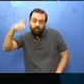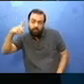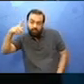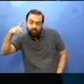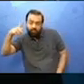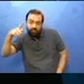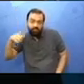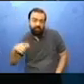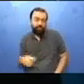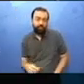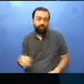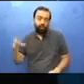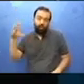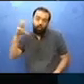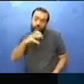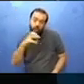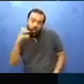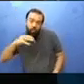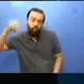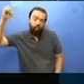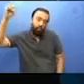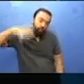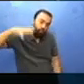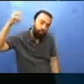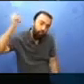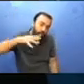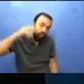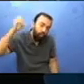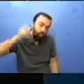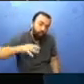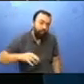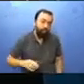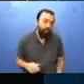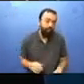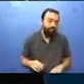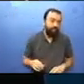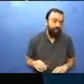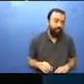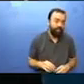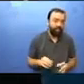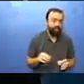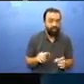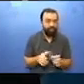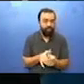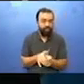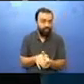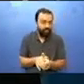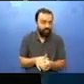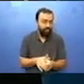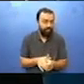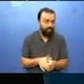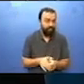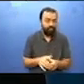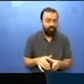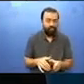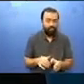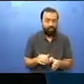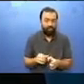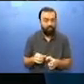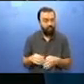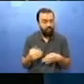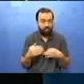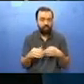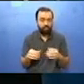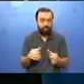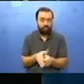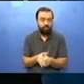o calor do sol sobre os ovos das tartarugas faz com que as tartarugas se formem ali dentro dos ovos. E